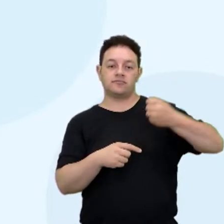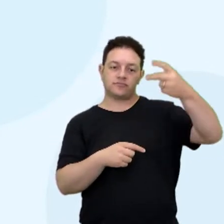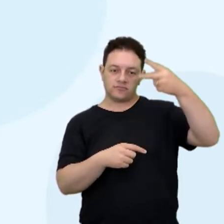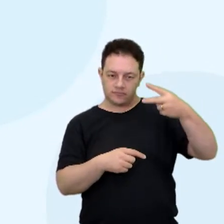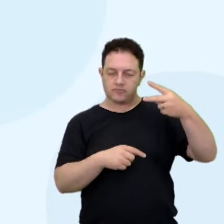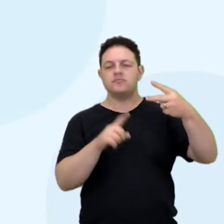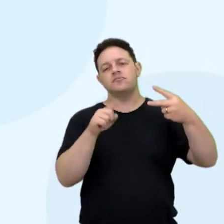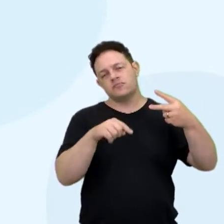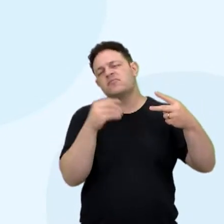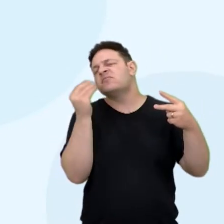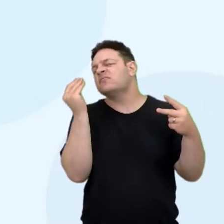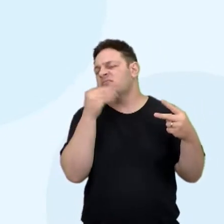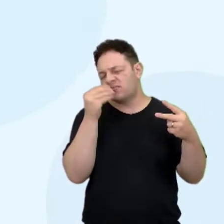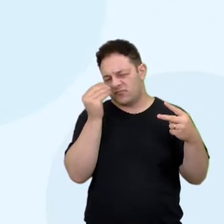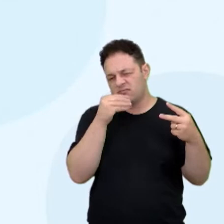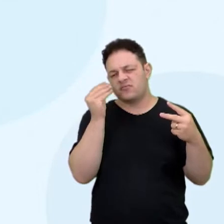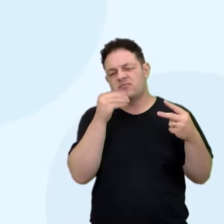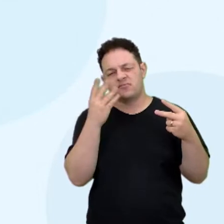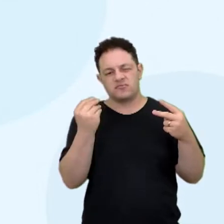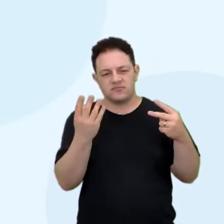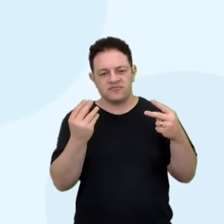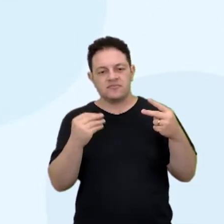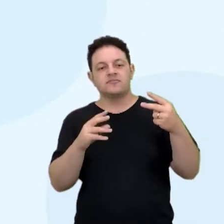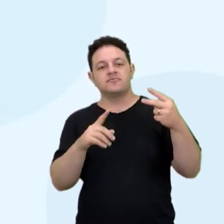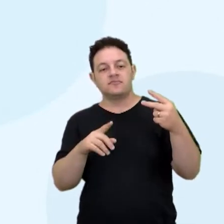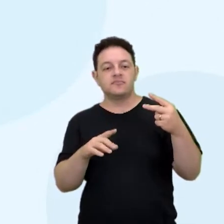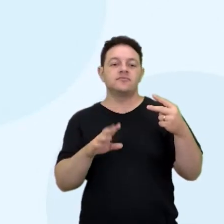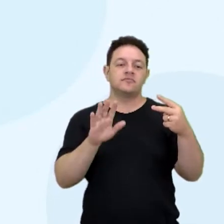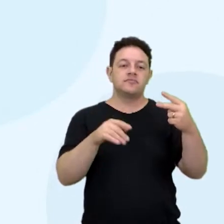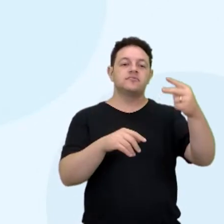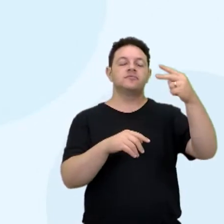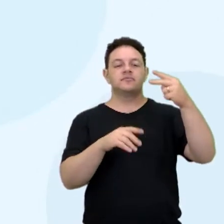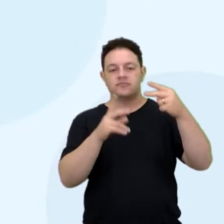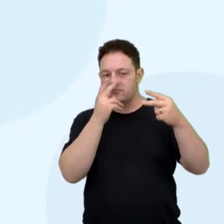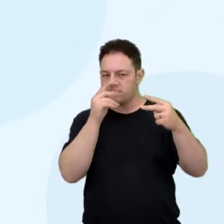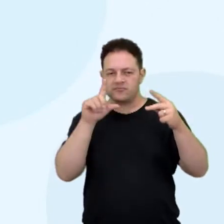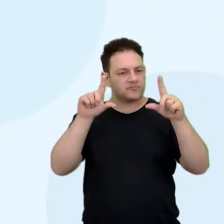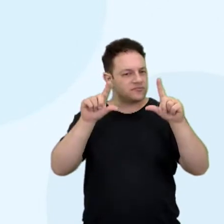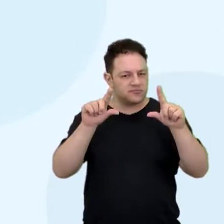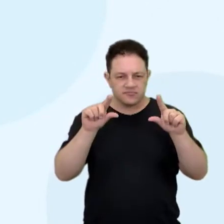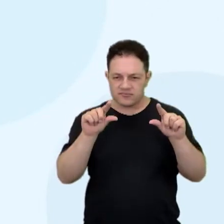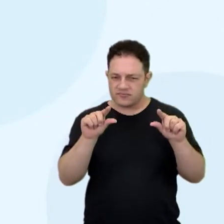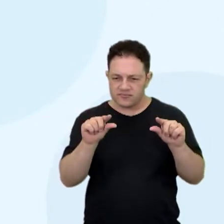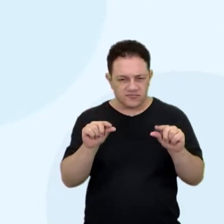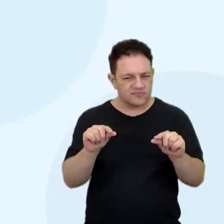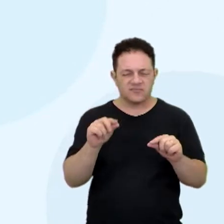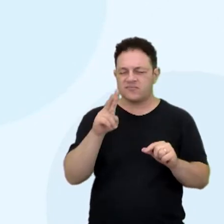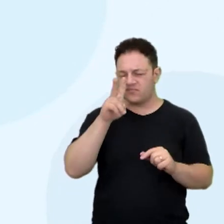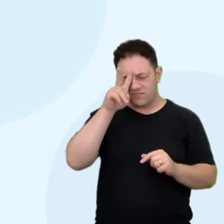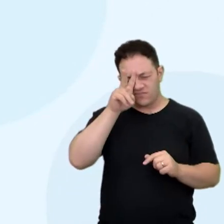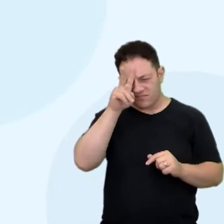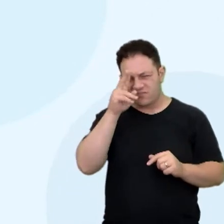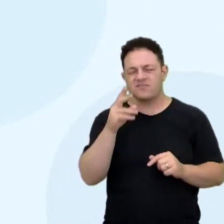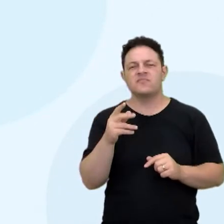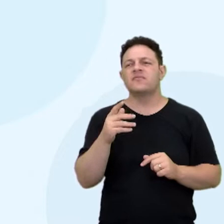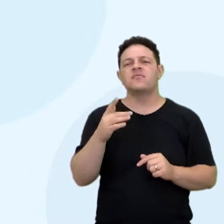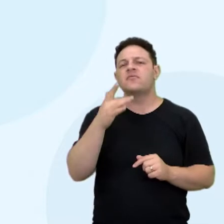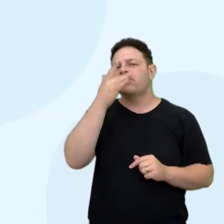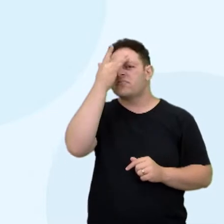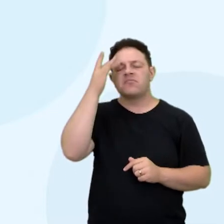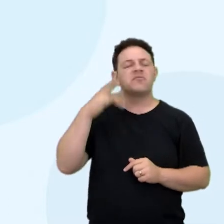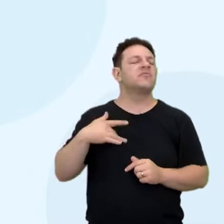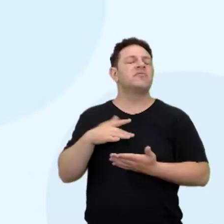aí muito fraco, né? Um sentido aí muito reduzido, né? Pouco número de pessoas aí em